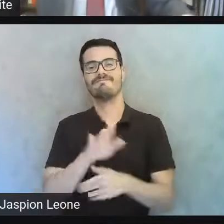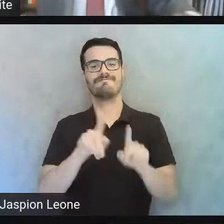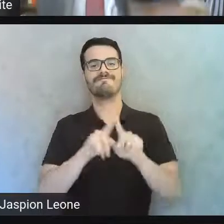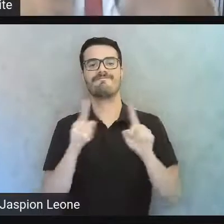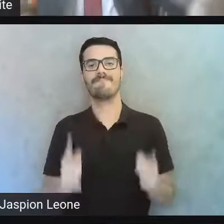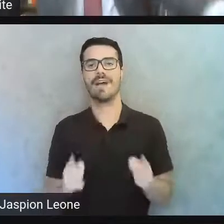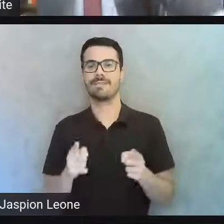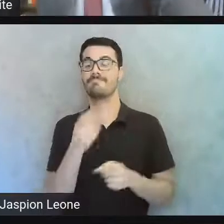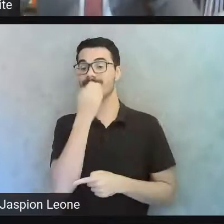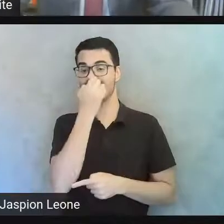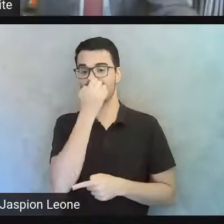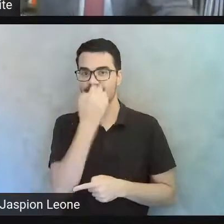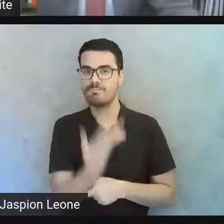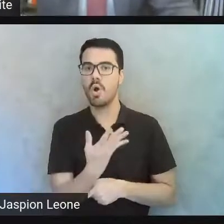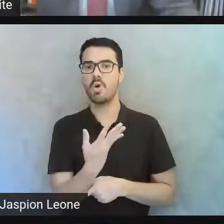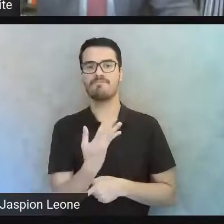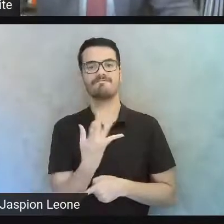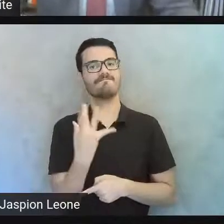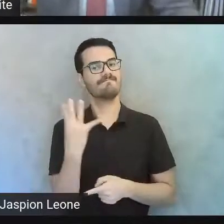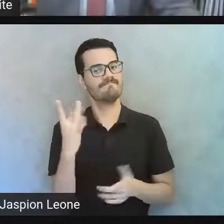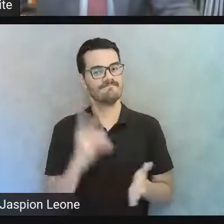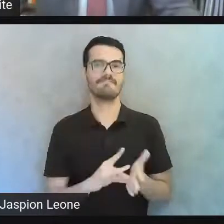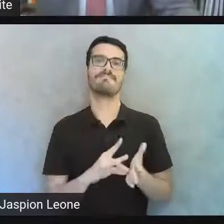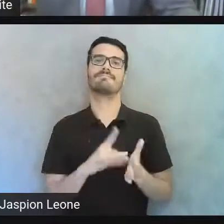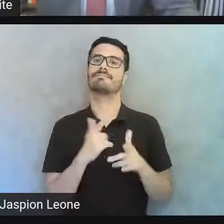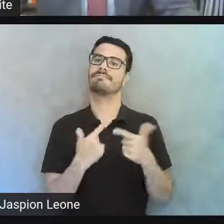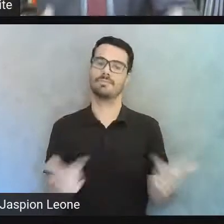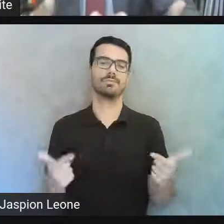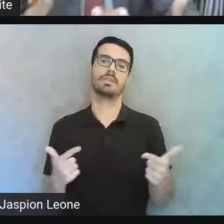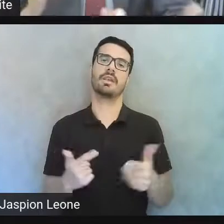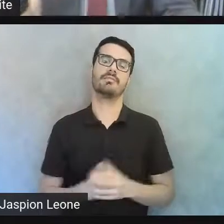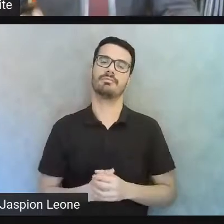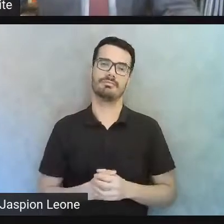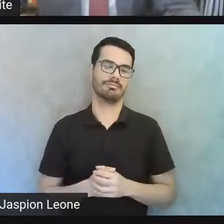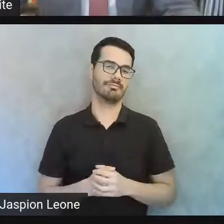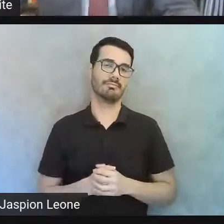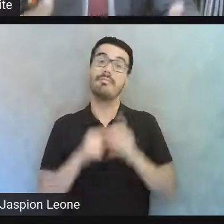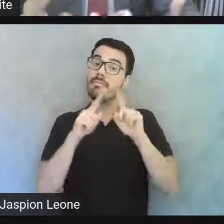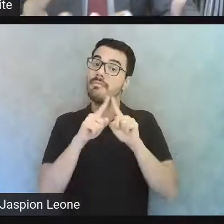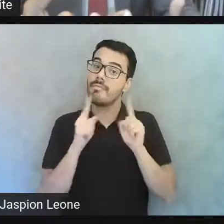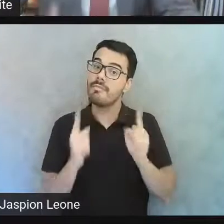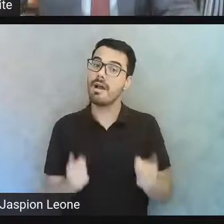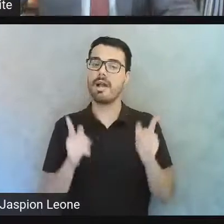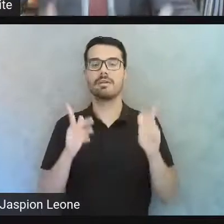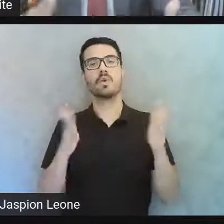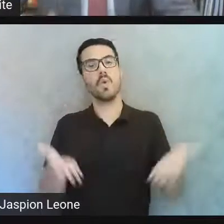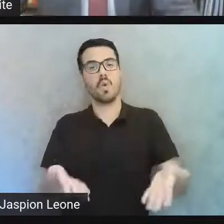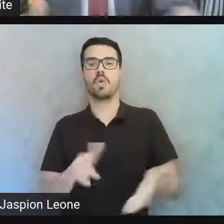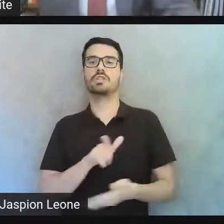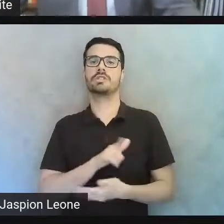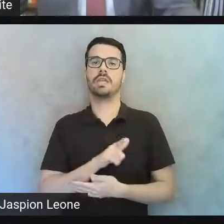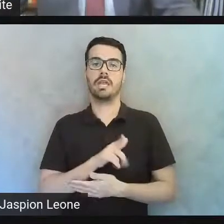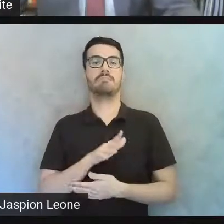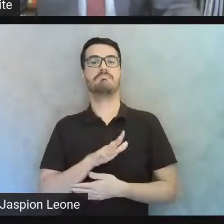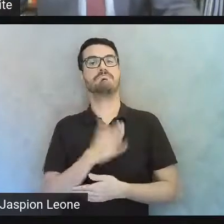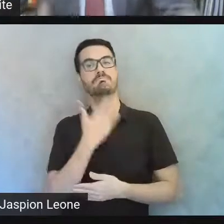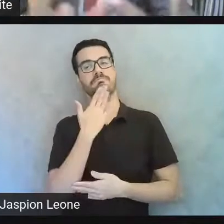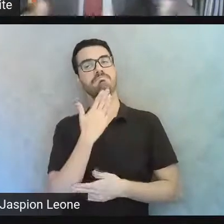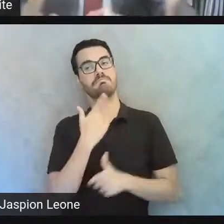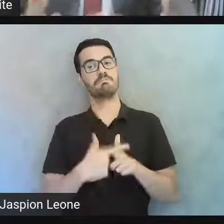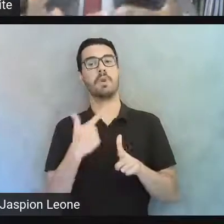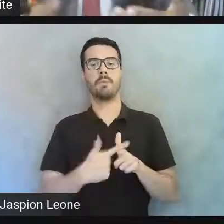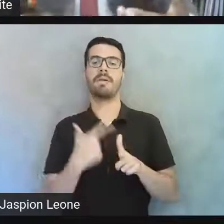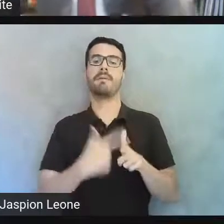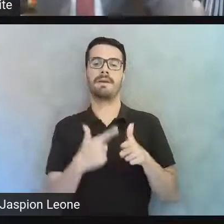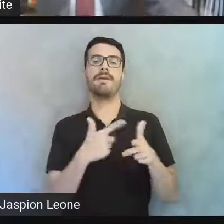situação ideal, talvez seja difícil construir uma situação ideal, mas ainda temos um cenário com muitos problemas.